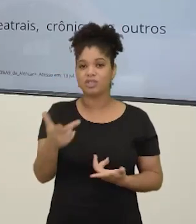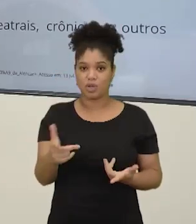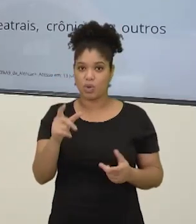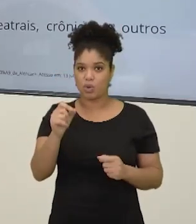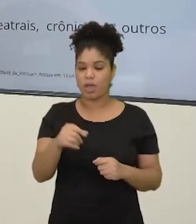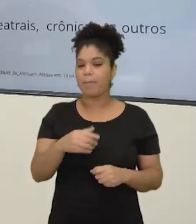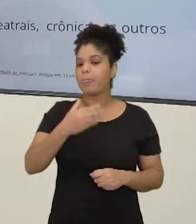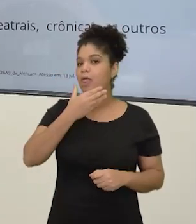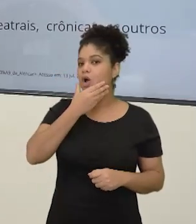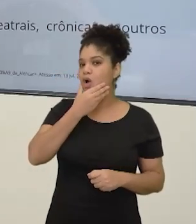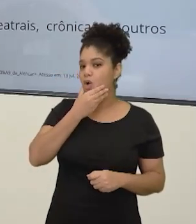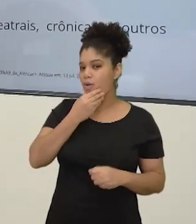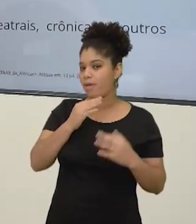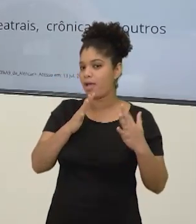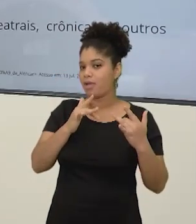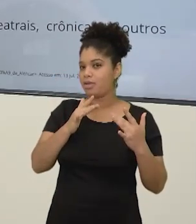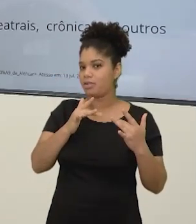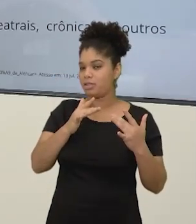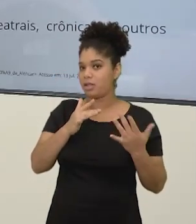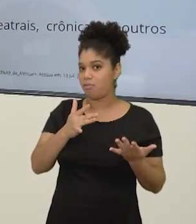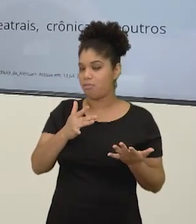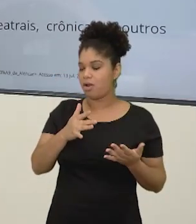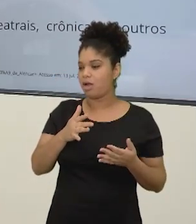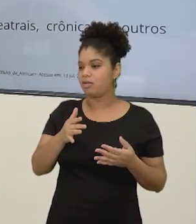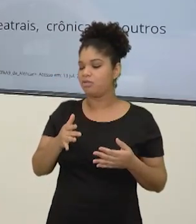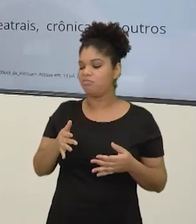abandonada pelo namorado e ela acaba